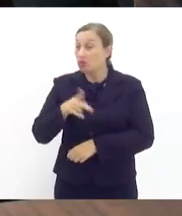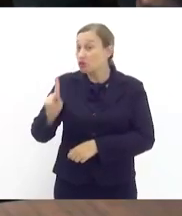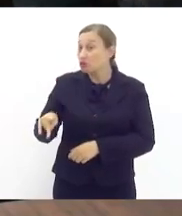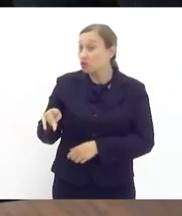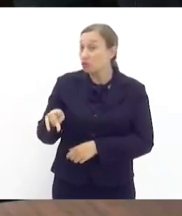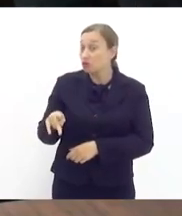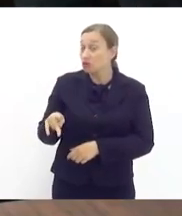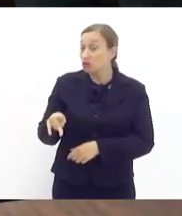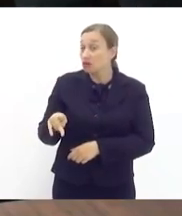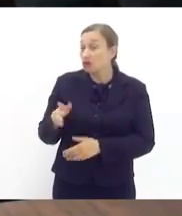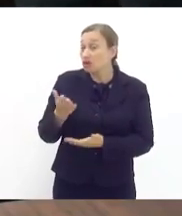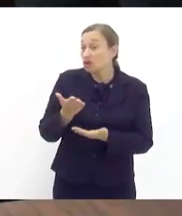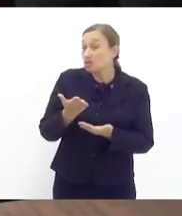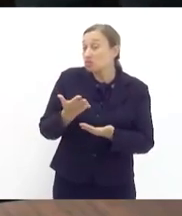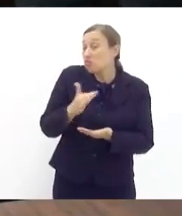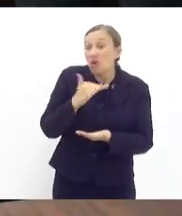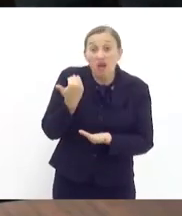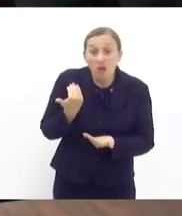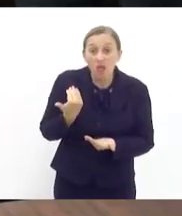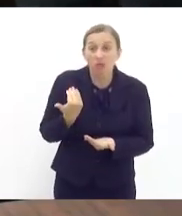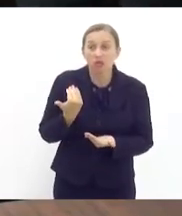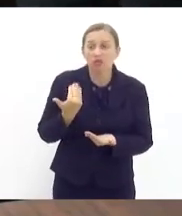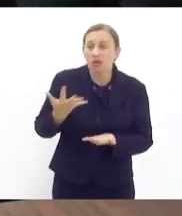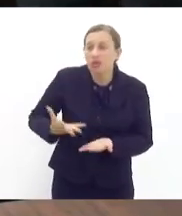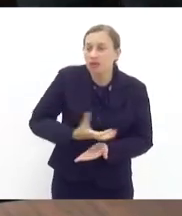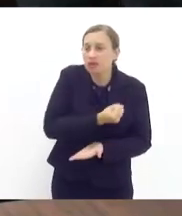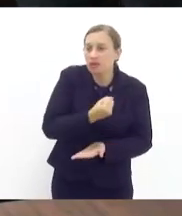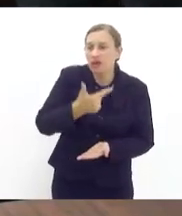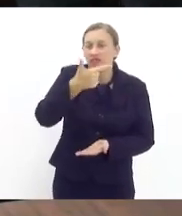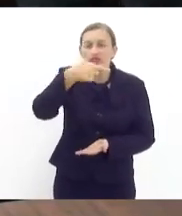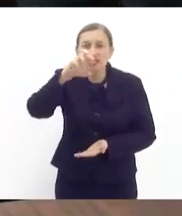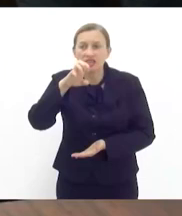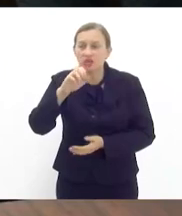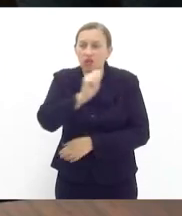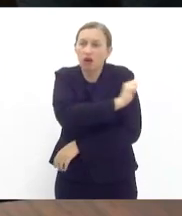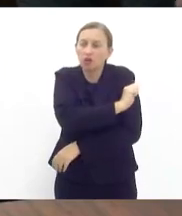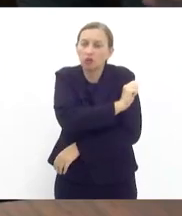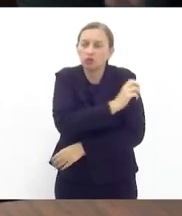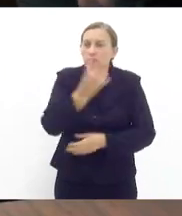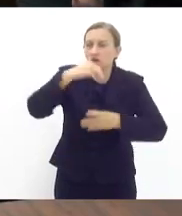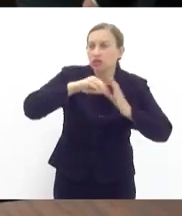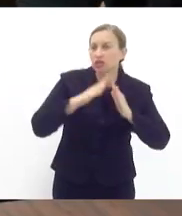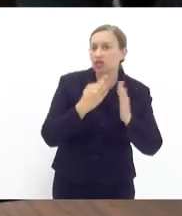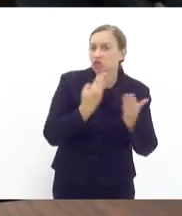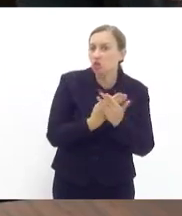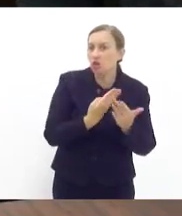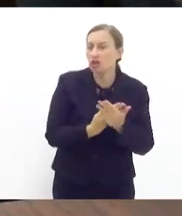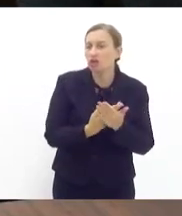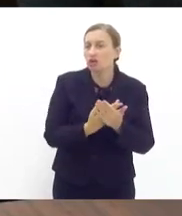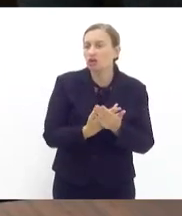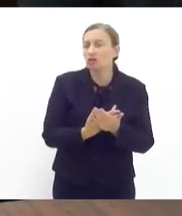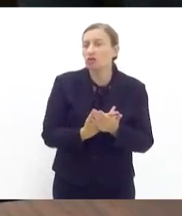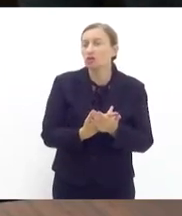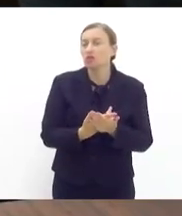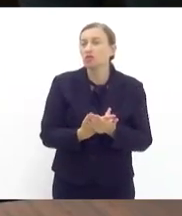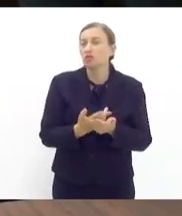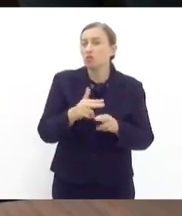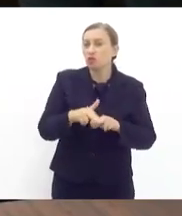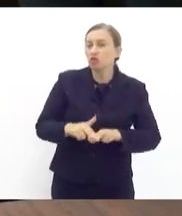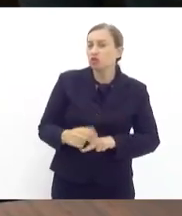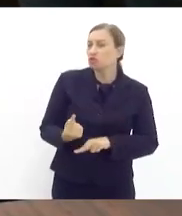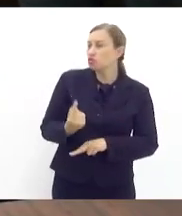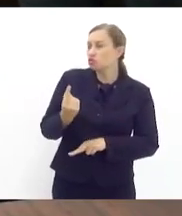inclusive perdeu a vida para salvar 25 alunos dentro da escola por conta dessas atrocidades